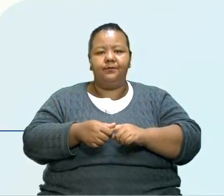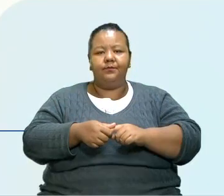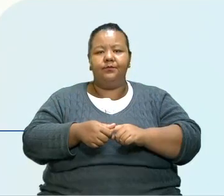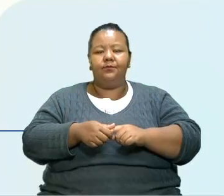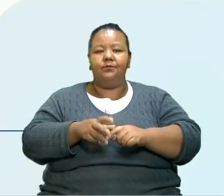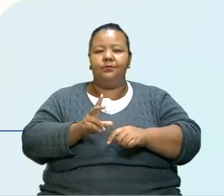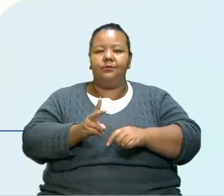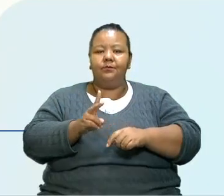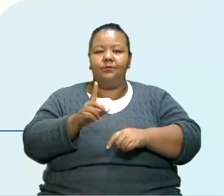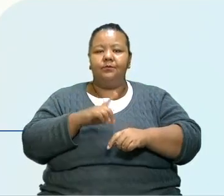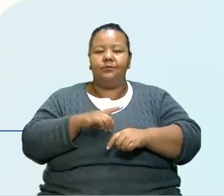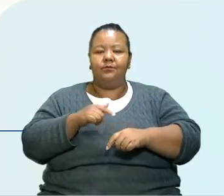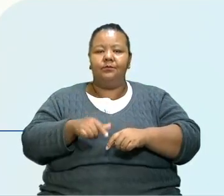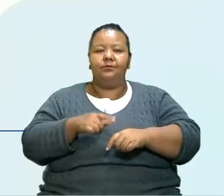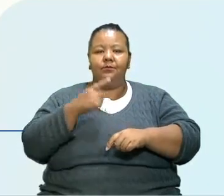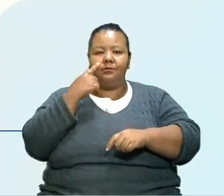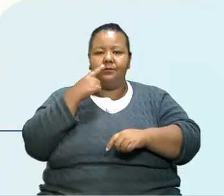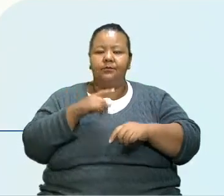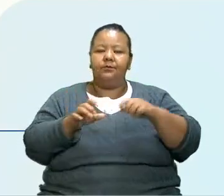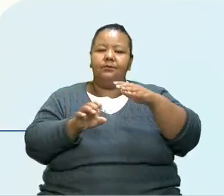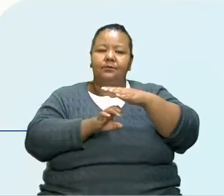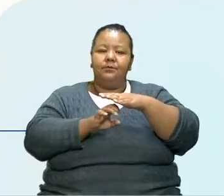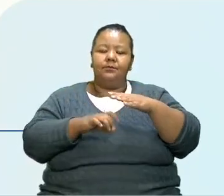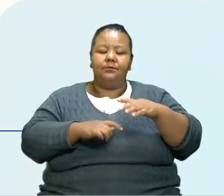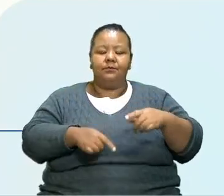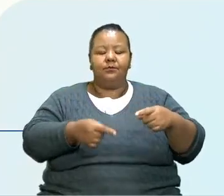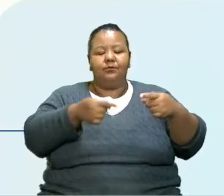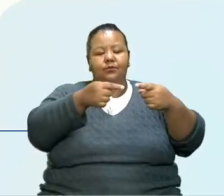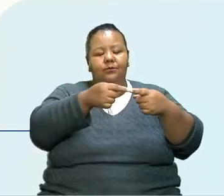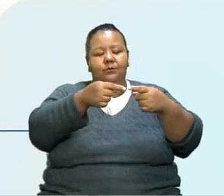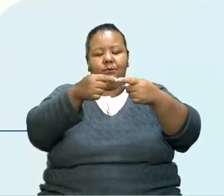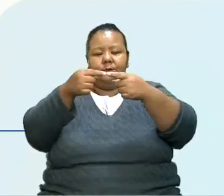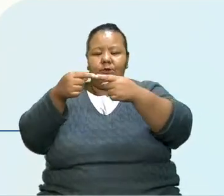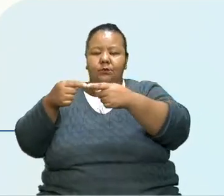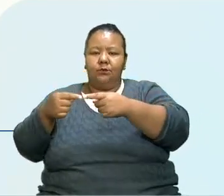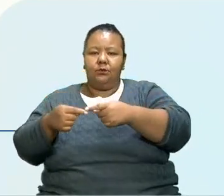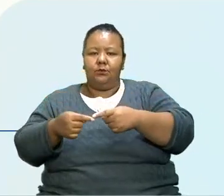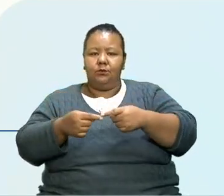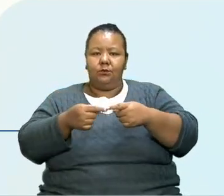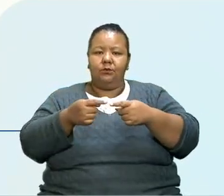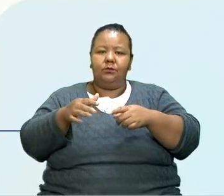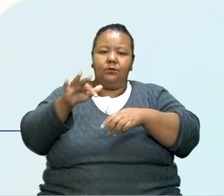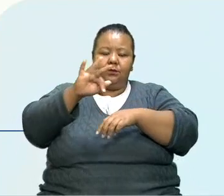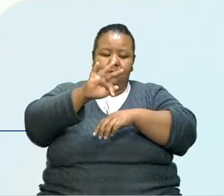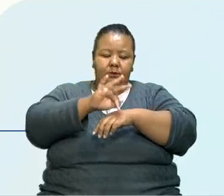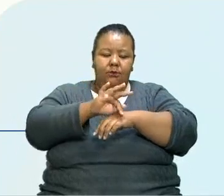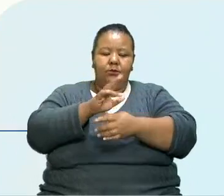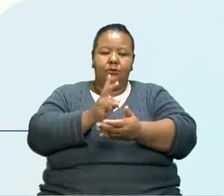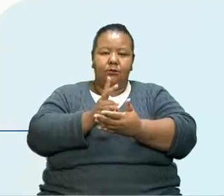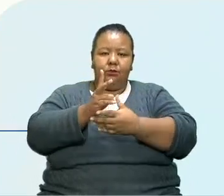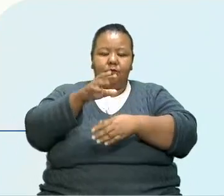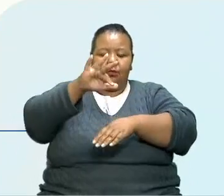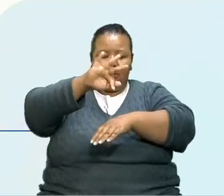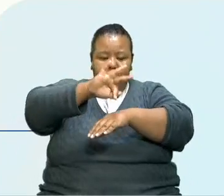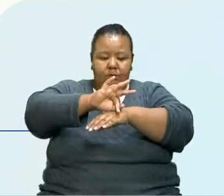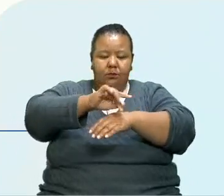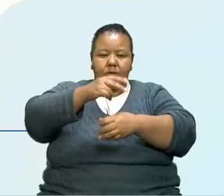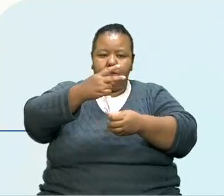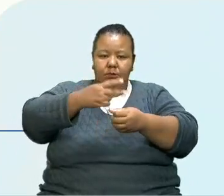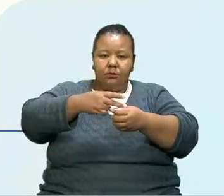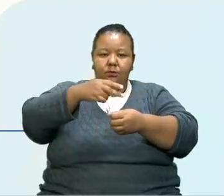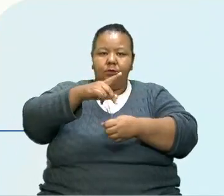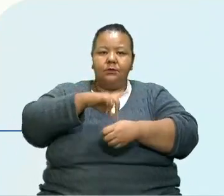Então, eu sempre tenho essas companhias que estão interligadas por uma pequena organização central. Eu continuo tendo o meu eixo, o meu centro